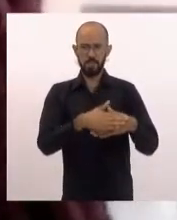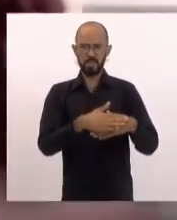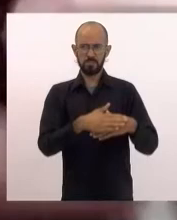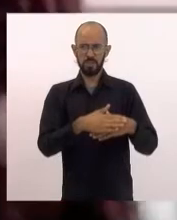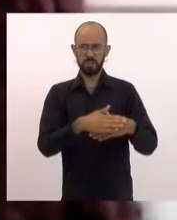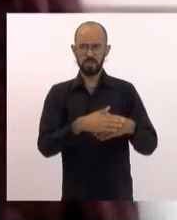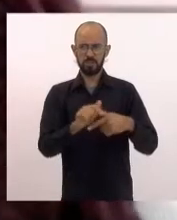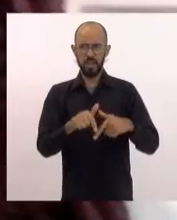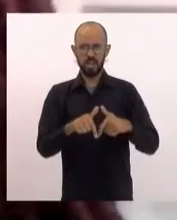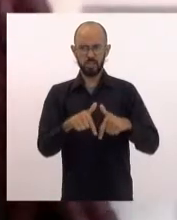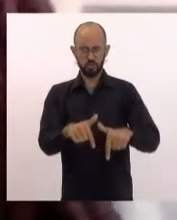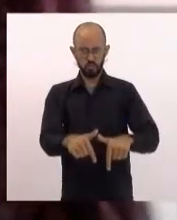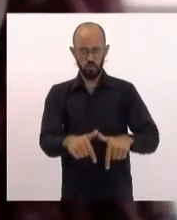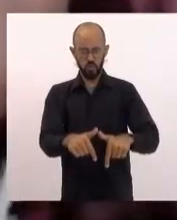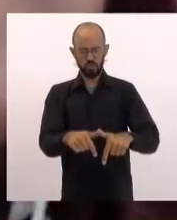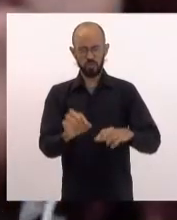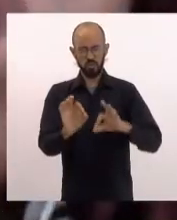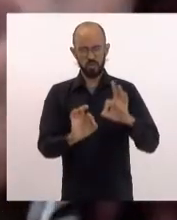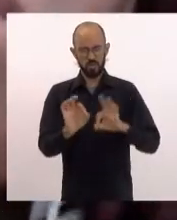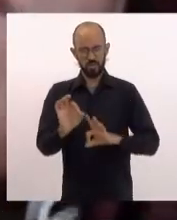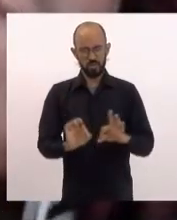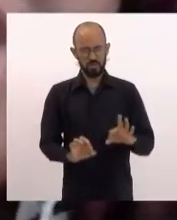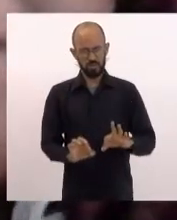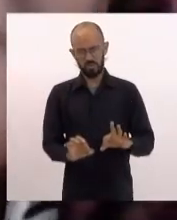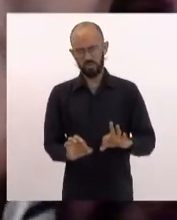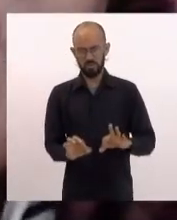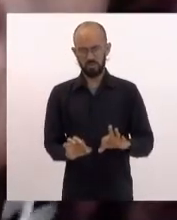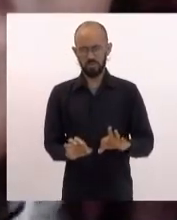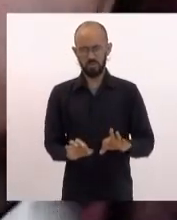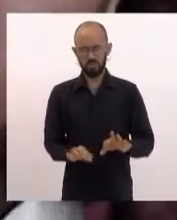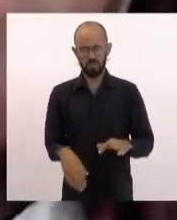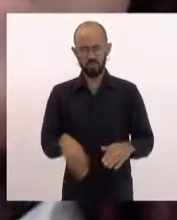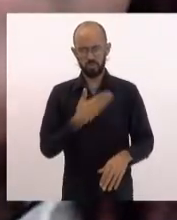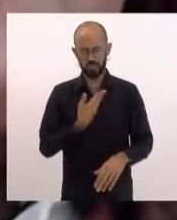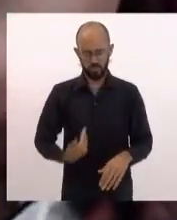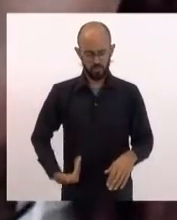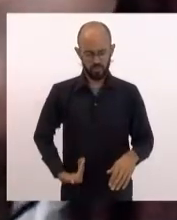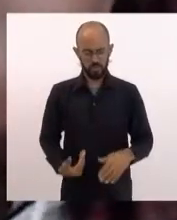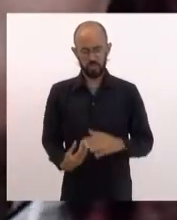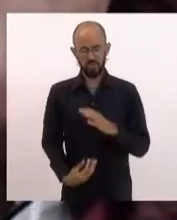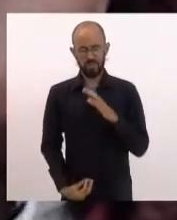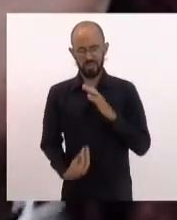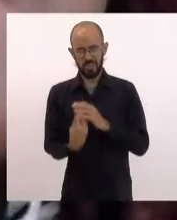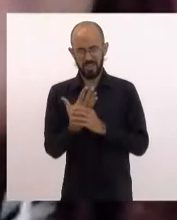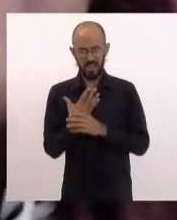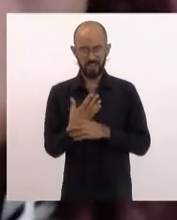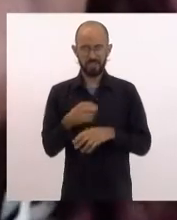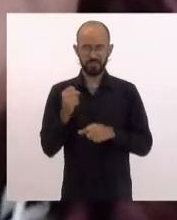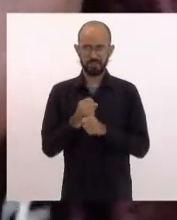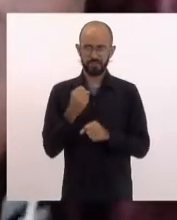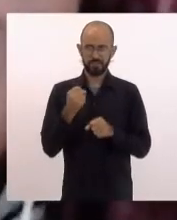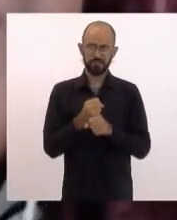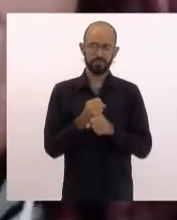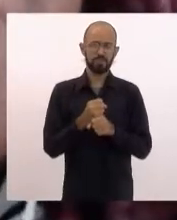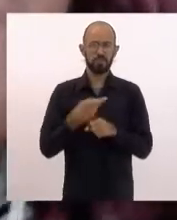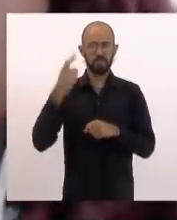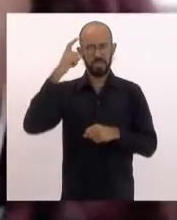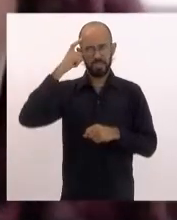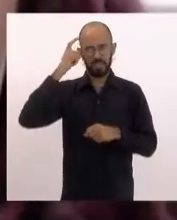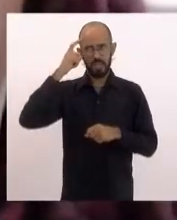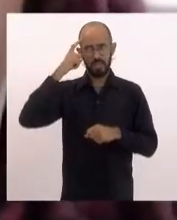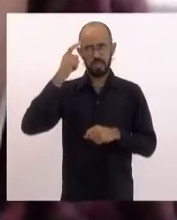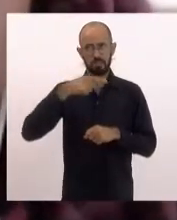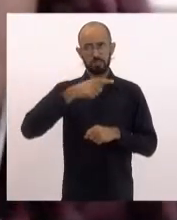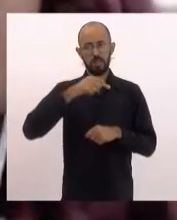de ações de organização das organizações não governamentais produzidas, construídas, pensadas e produzidas pela